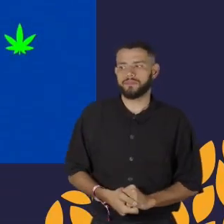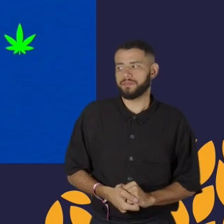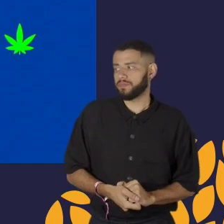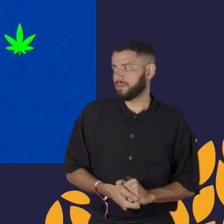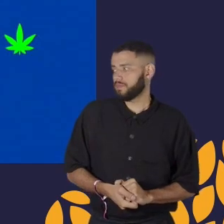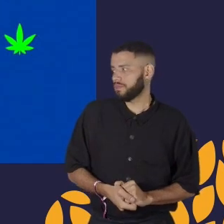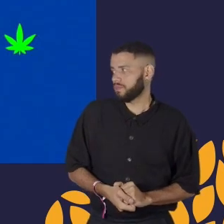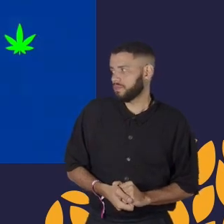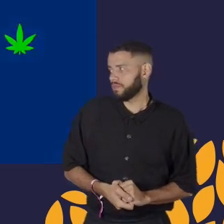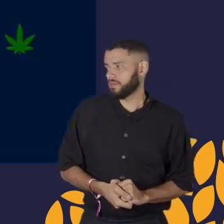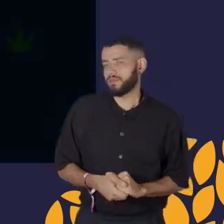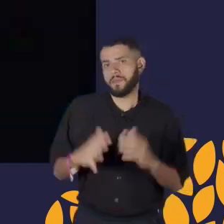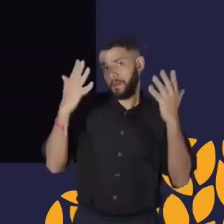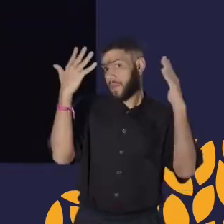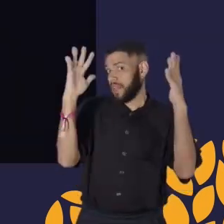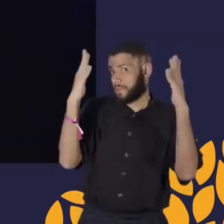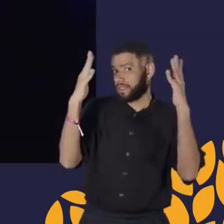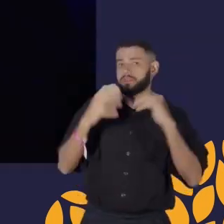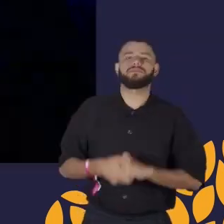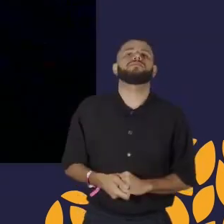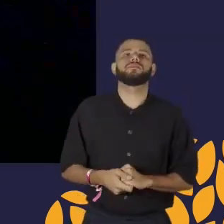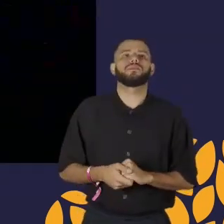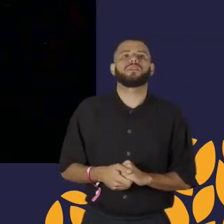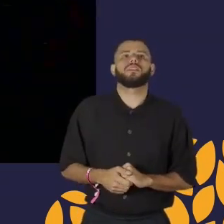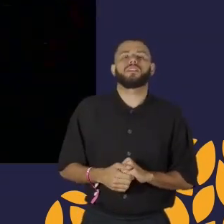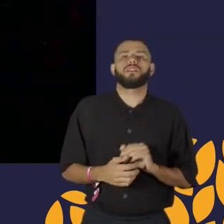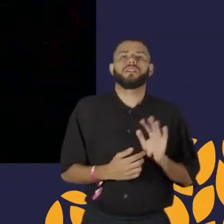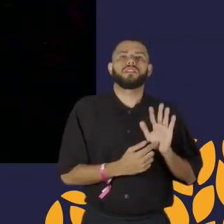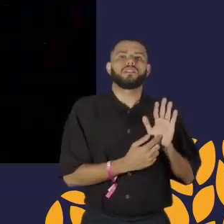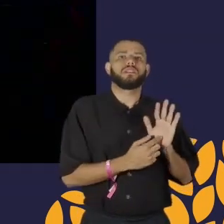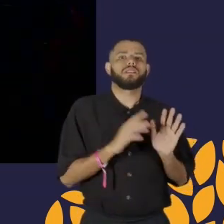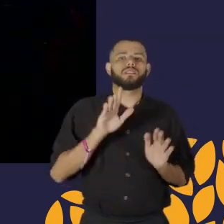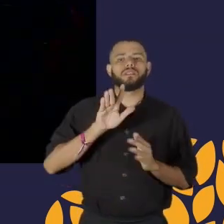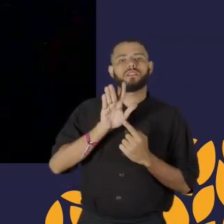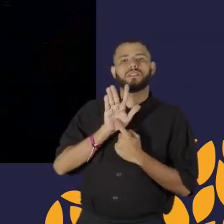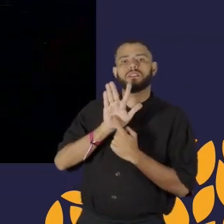Parabéns, doutor Renan. Expo Cannabis Brasil agradece. Obrigado. Parabéns.